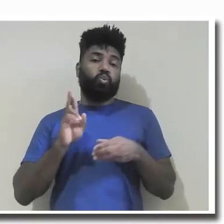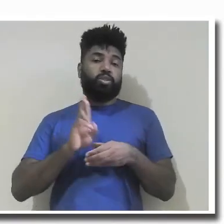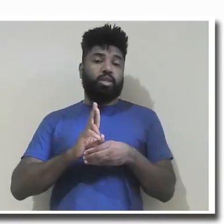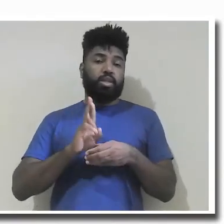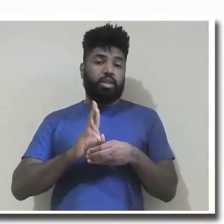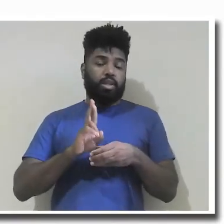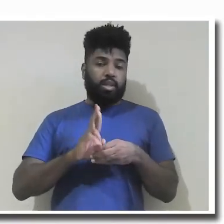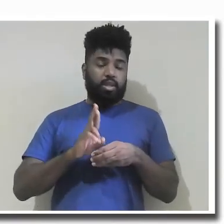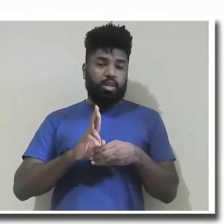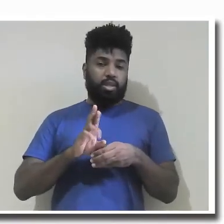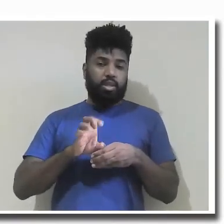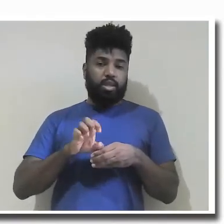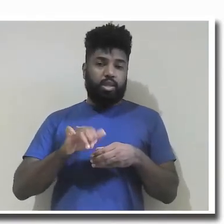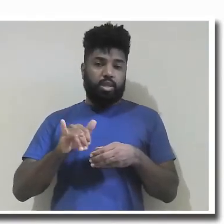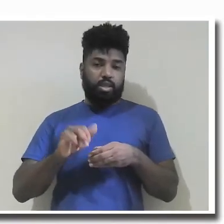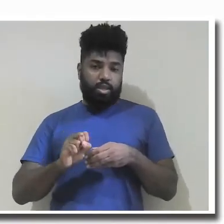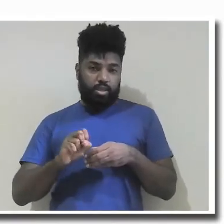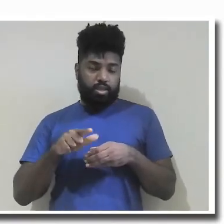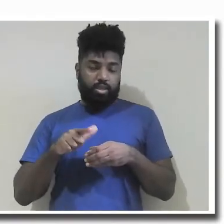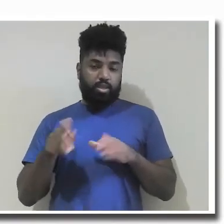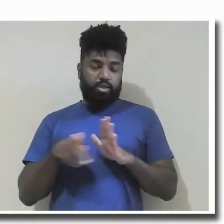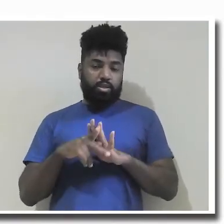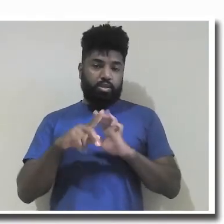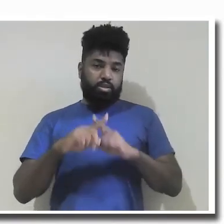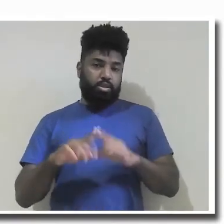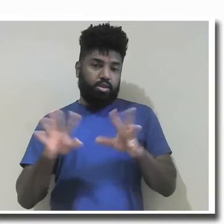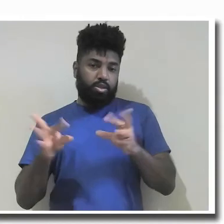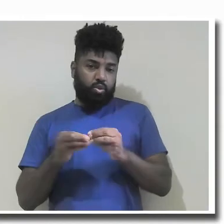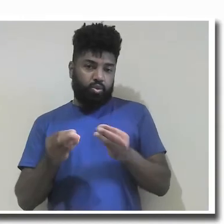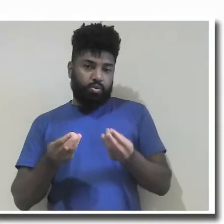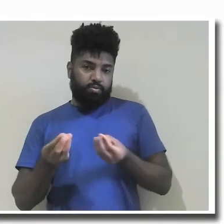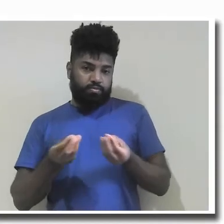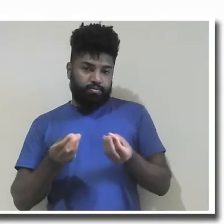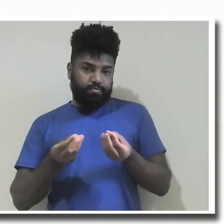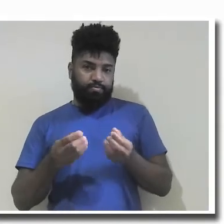para o produto ou a multiplicação,